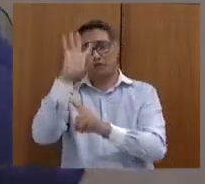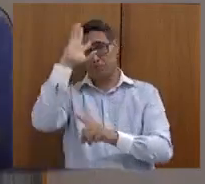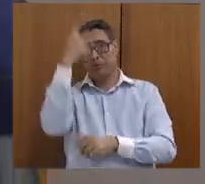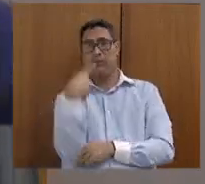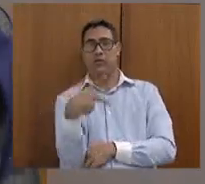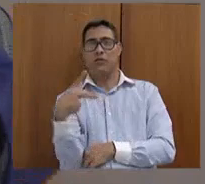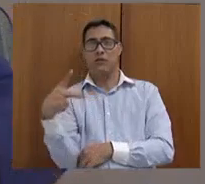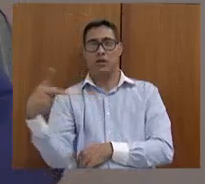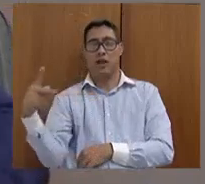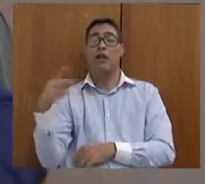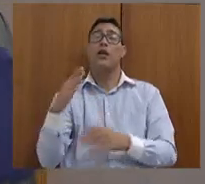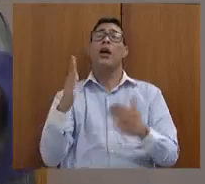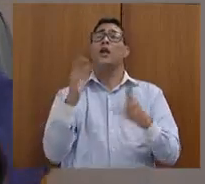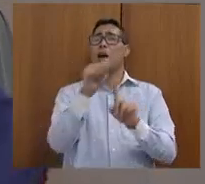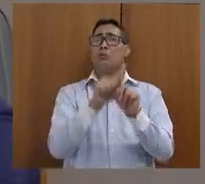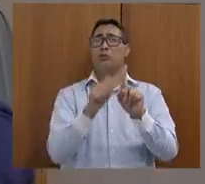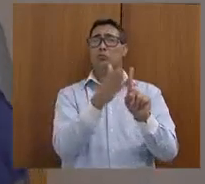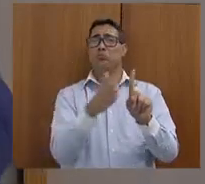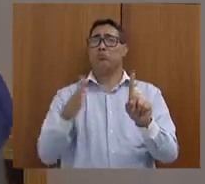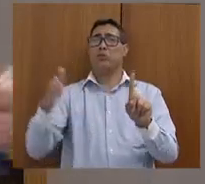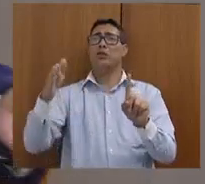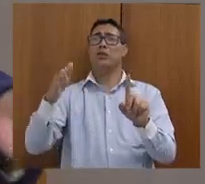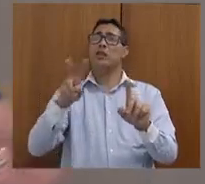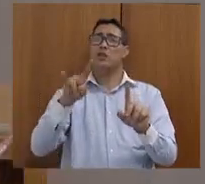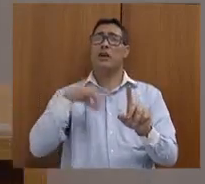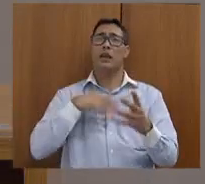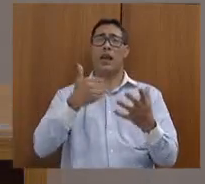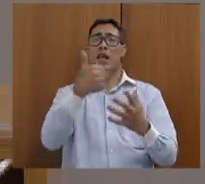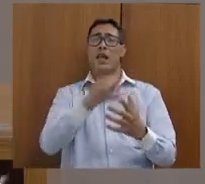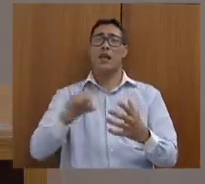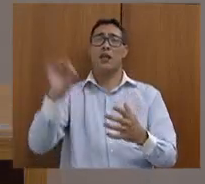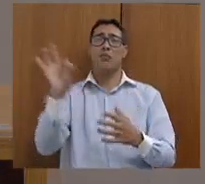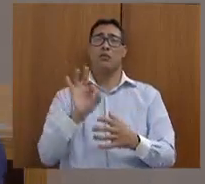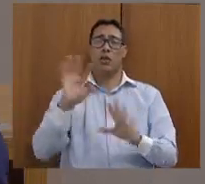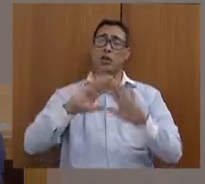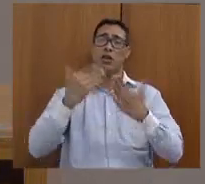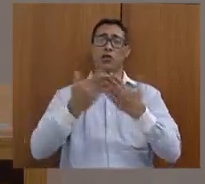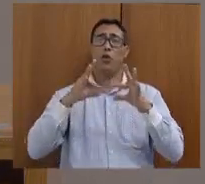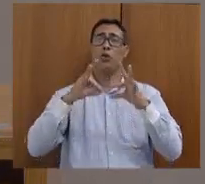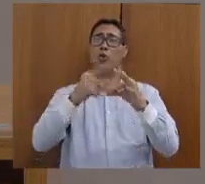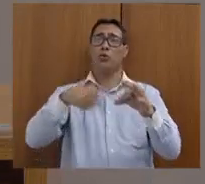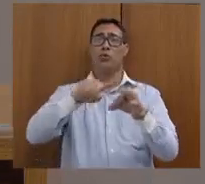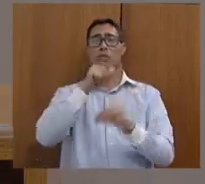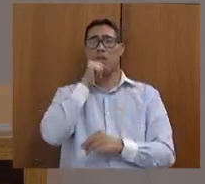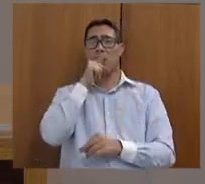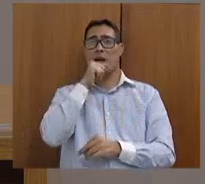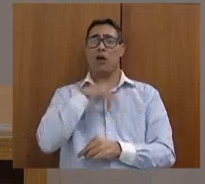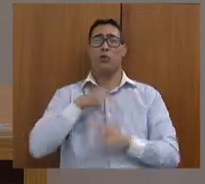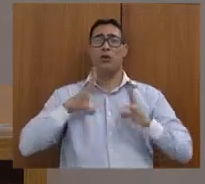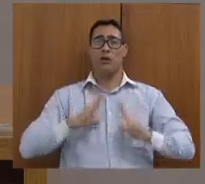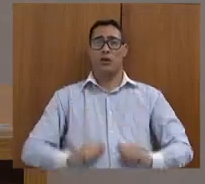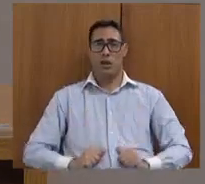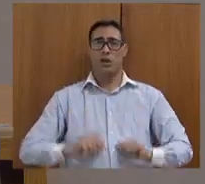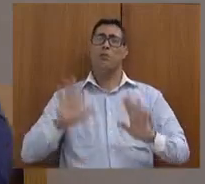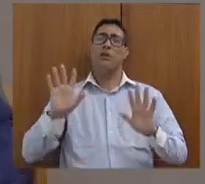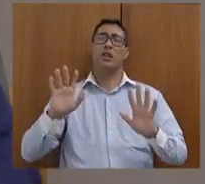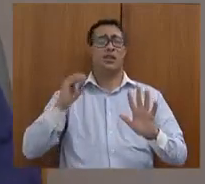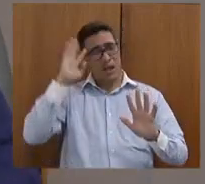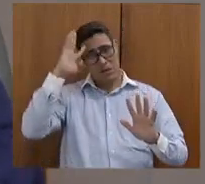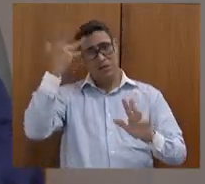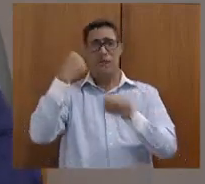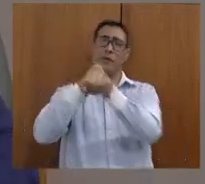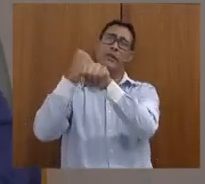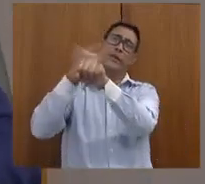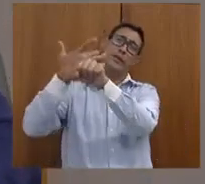em alguns meses dias a gente ter 100% das nossas escolas com água potável que já deveria ter se desenvolvido há muito tempo mas